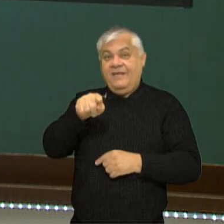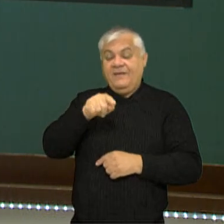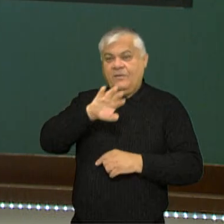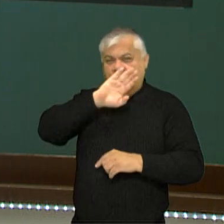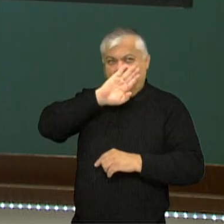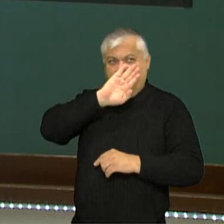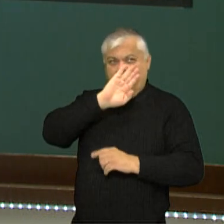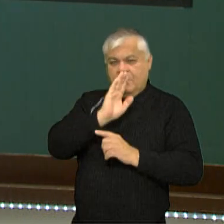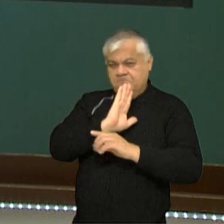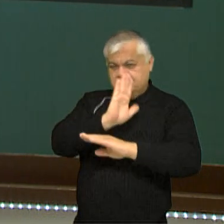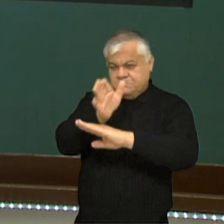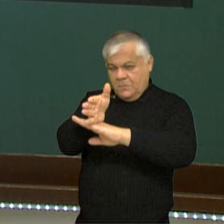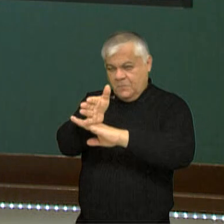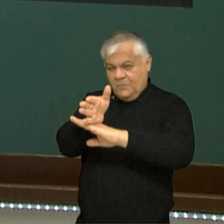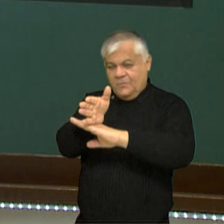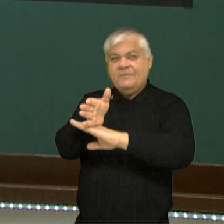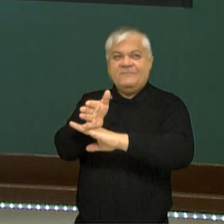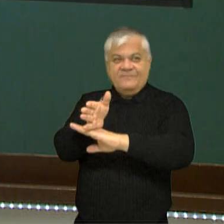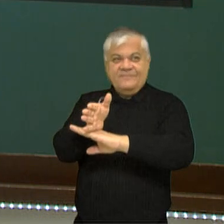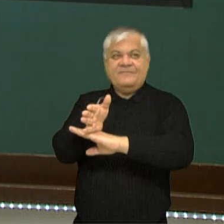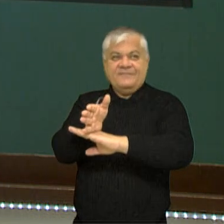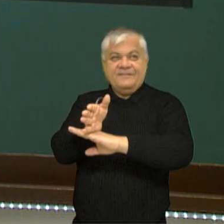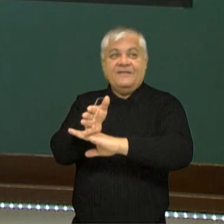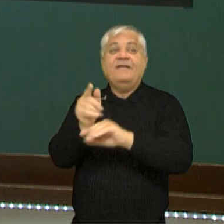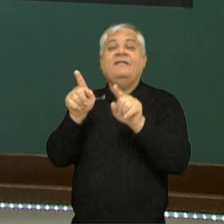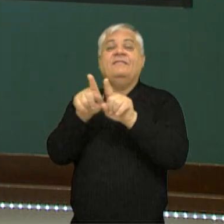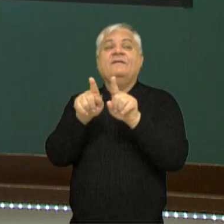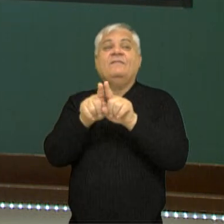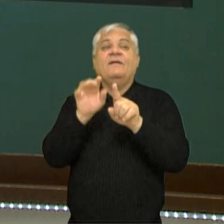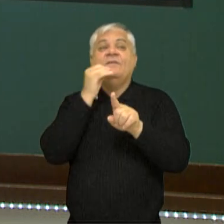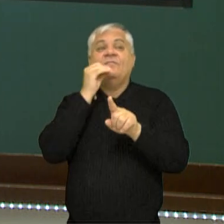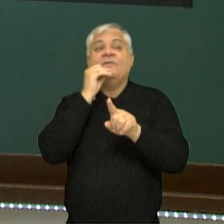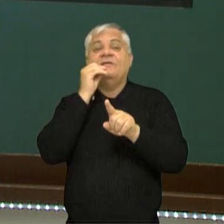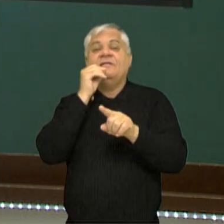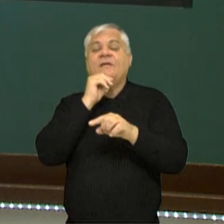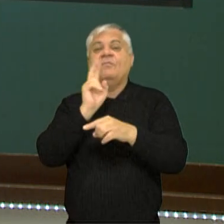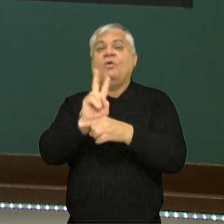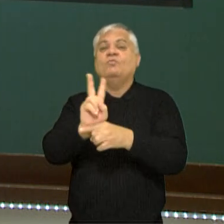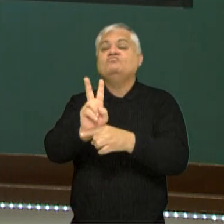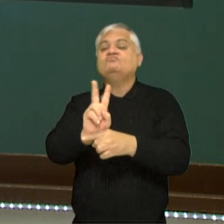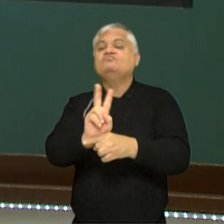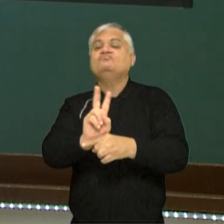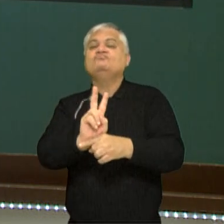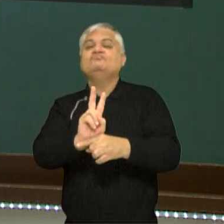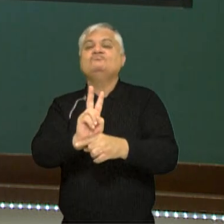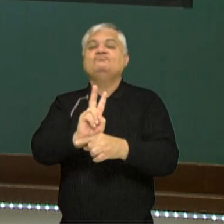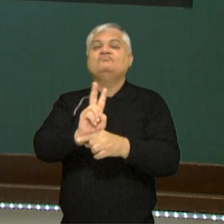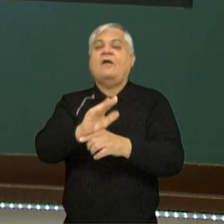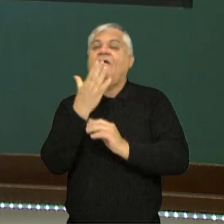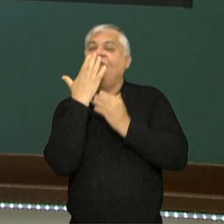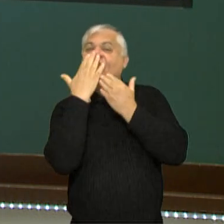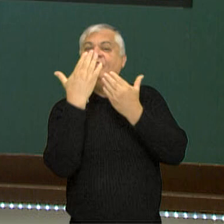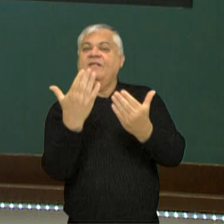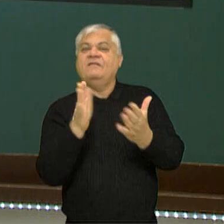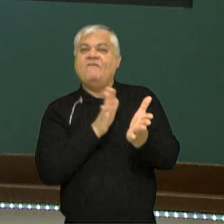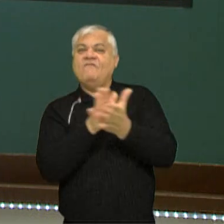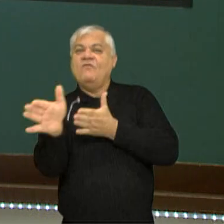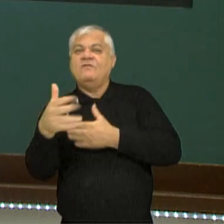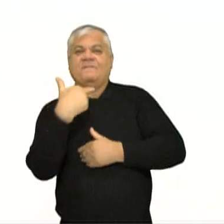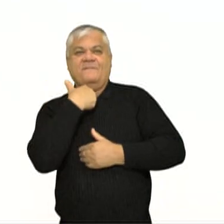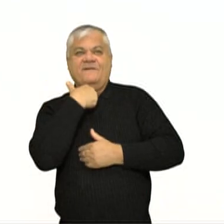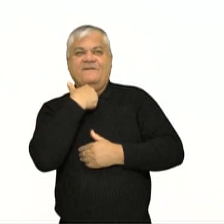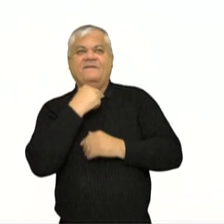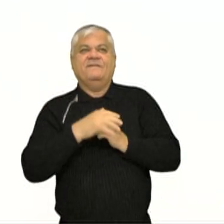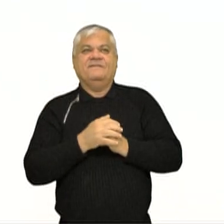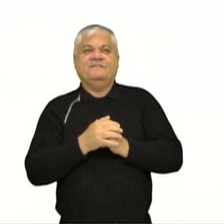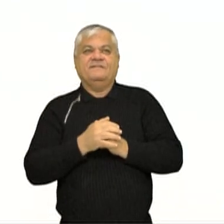o rei diretamente, tá? E também domina a casa da diagonal na frente do rei. Quais seriam as 2 casas de